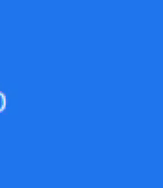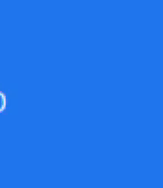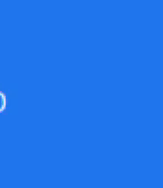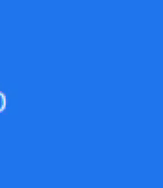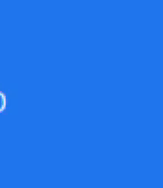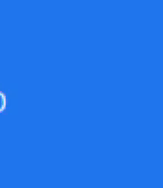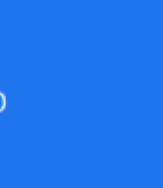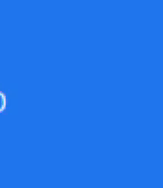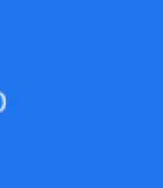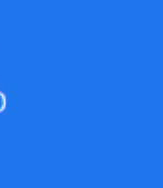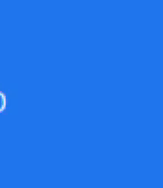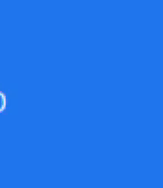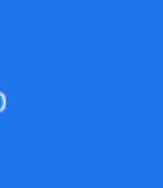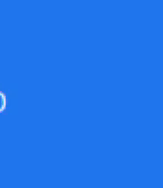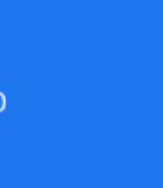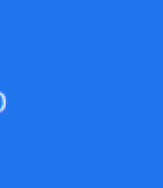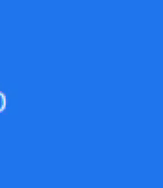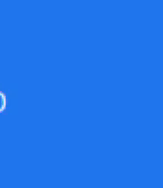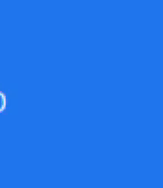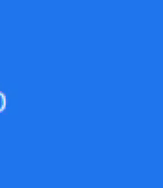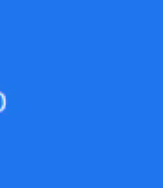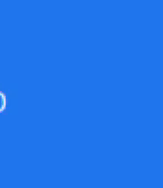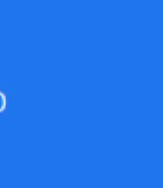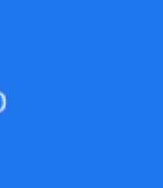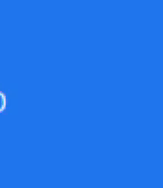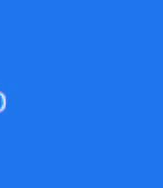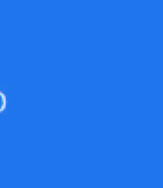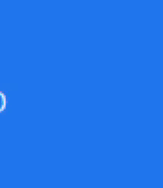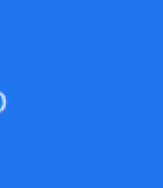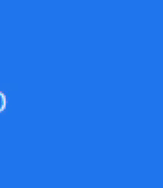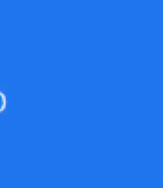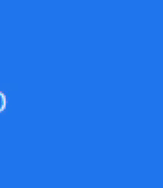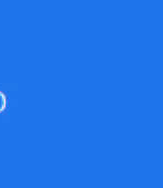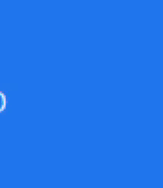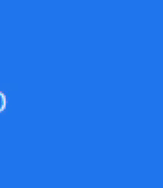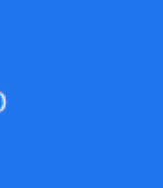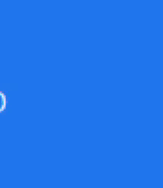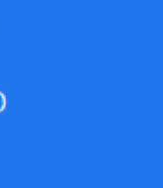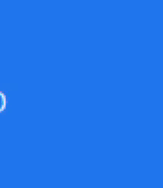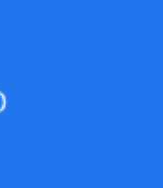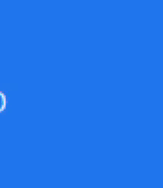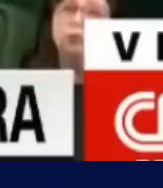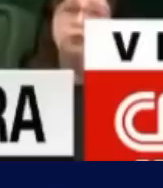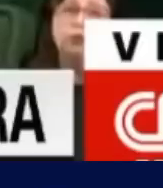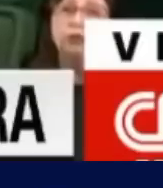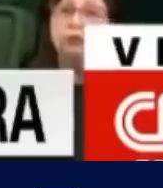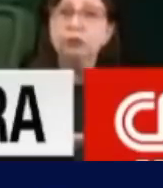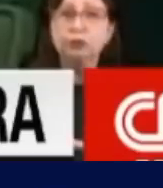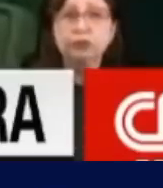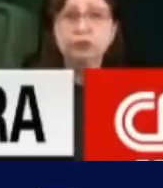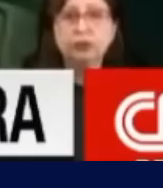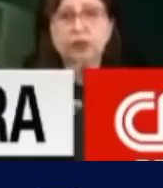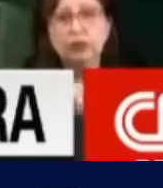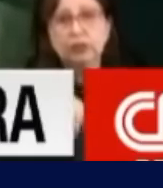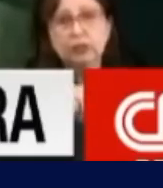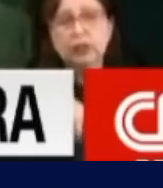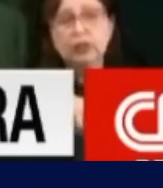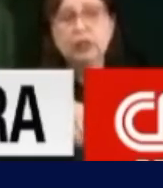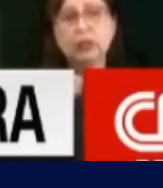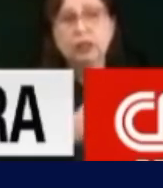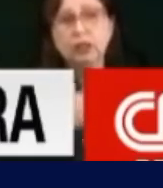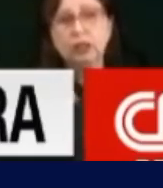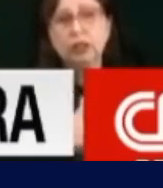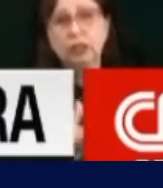lembrar que além de vários inimigos parlamentares Sérgio moro também tem um grande inimigo no STF livro publicado por